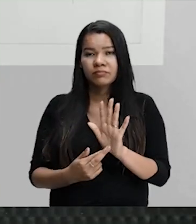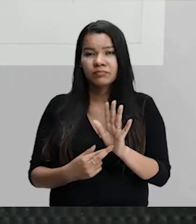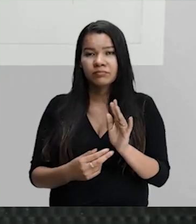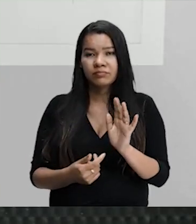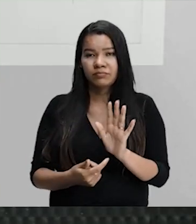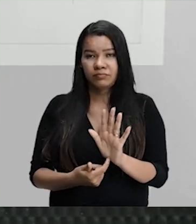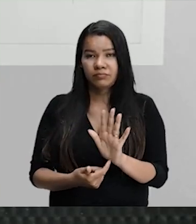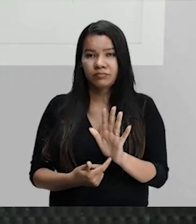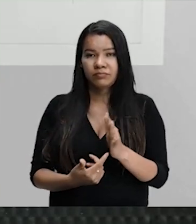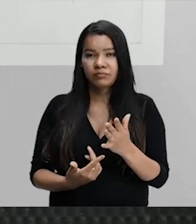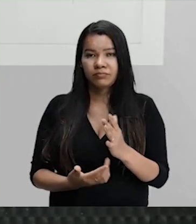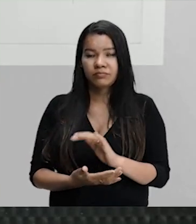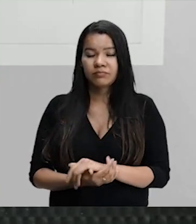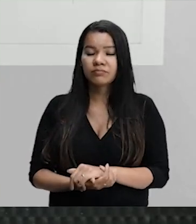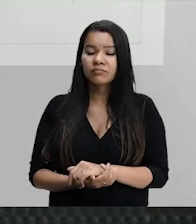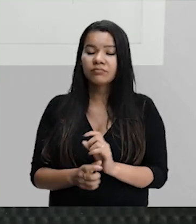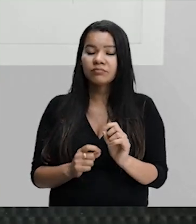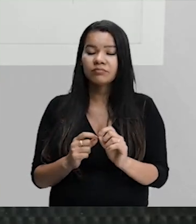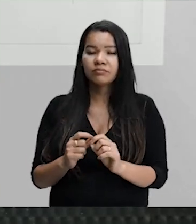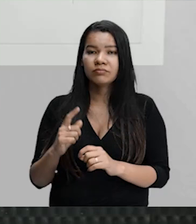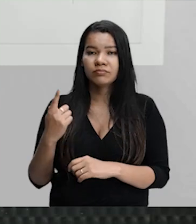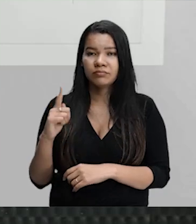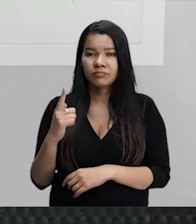gráfico, certo?